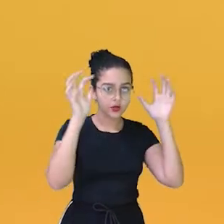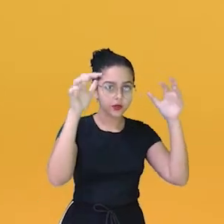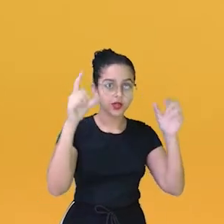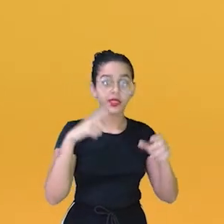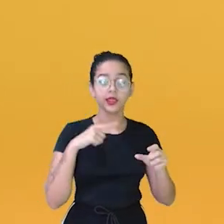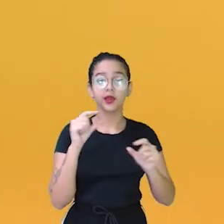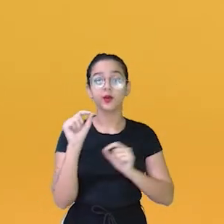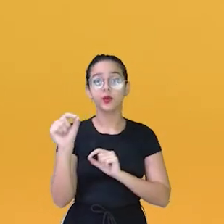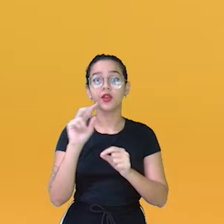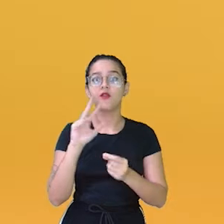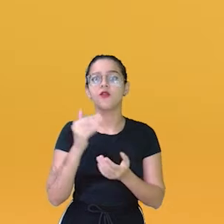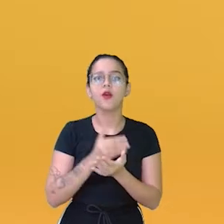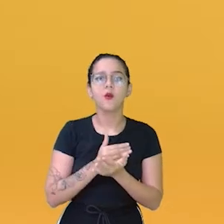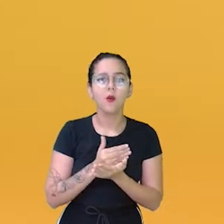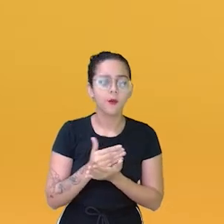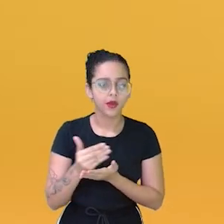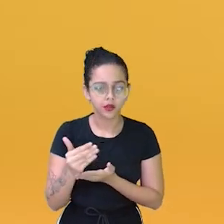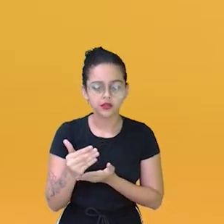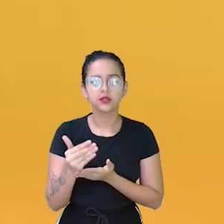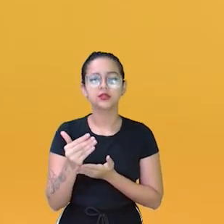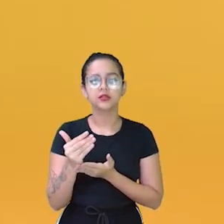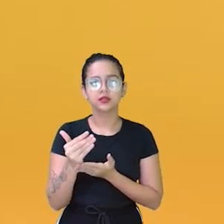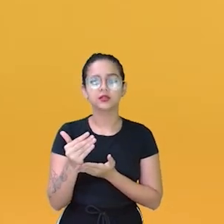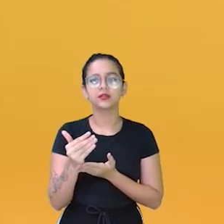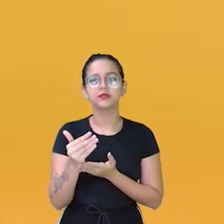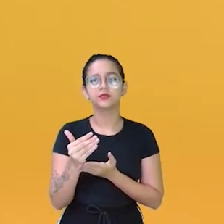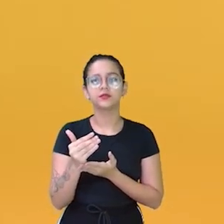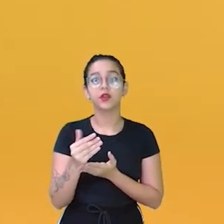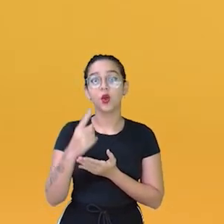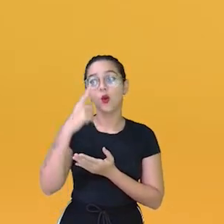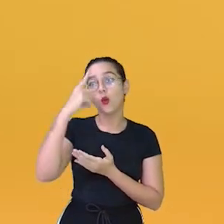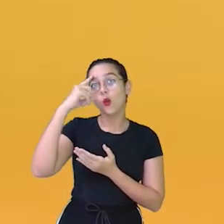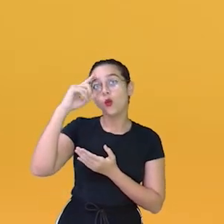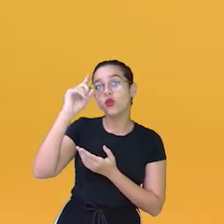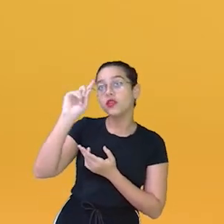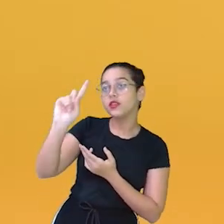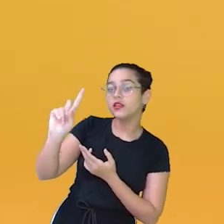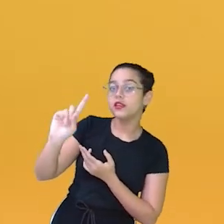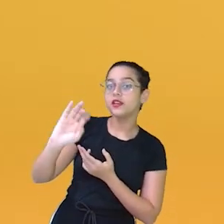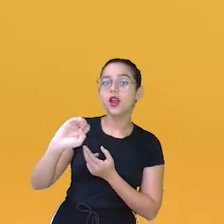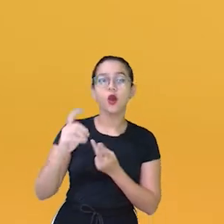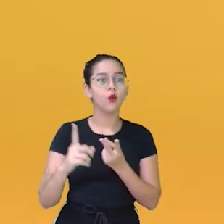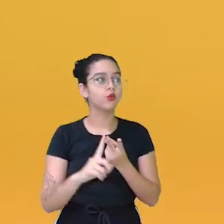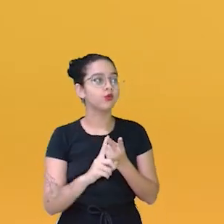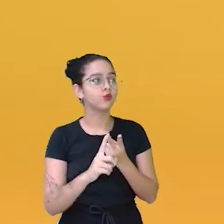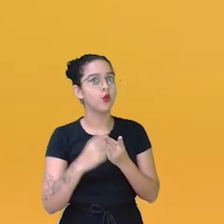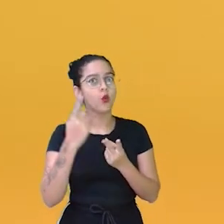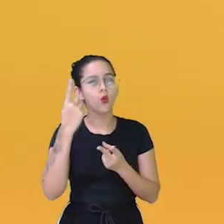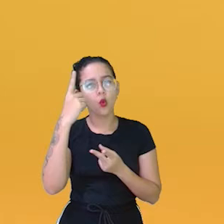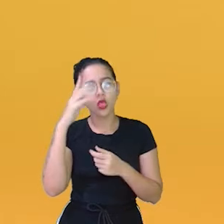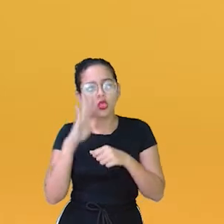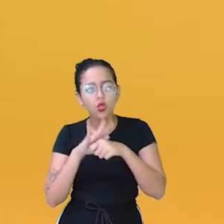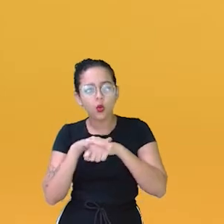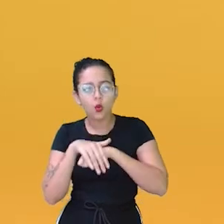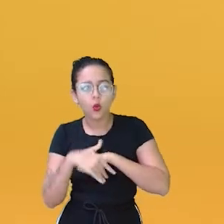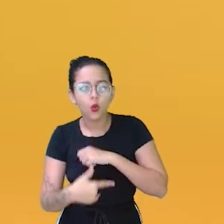a gente vai começar certo dia, certa